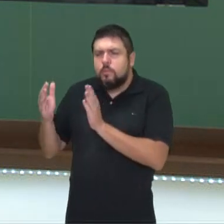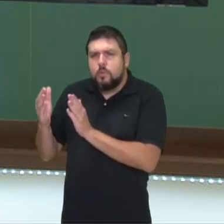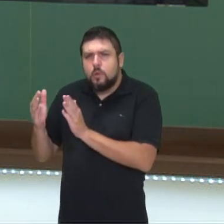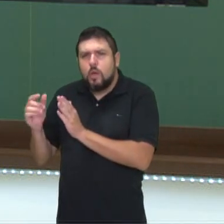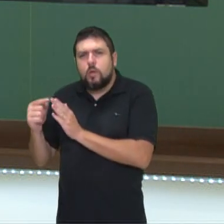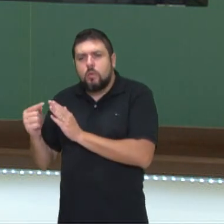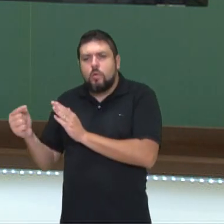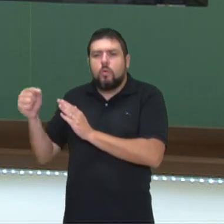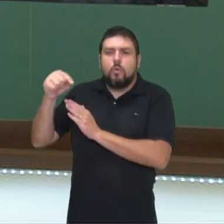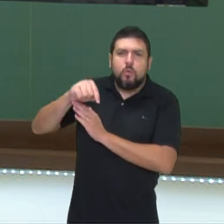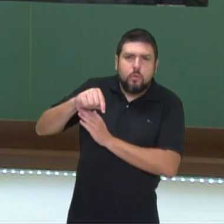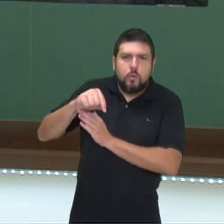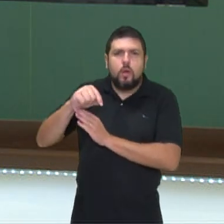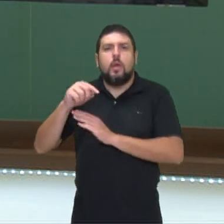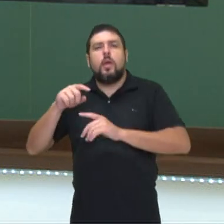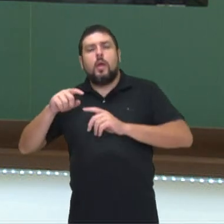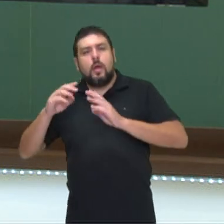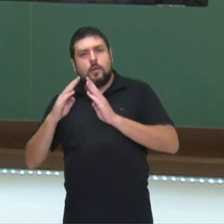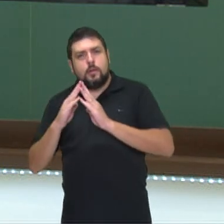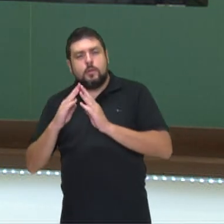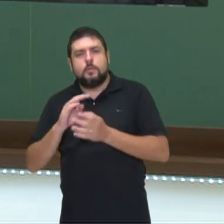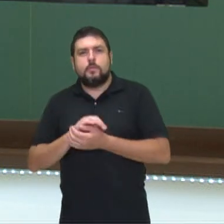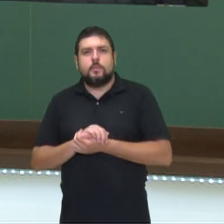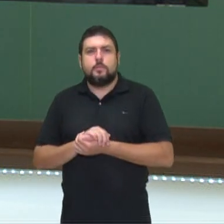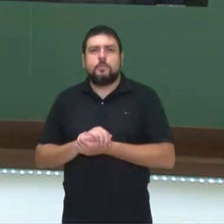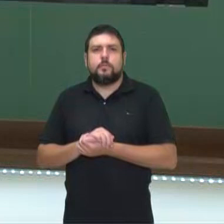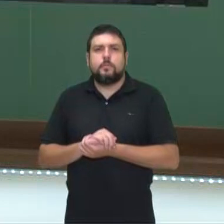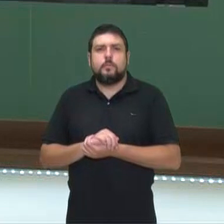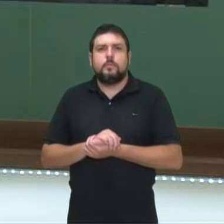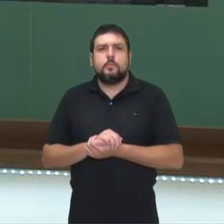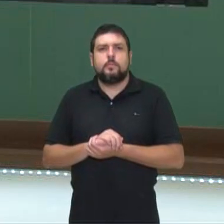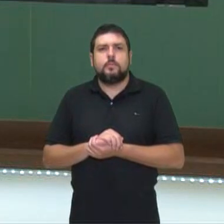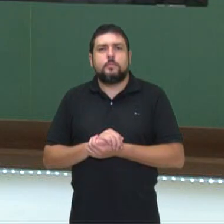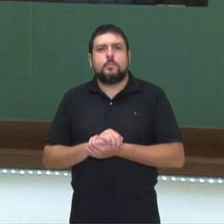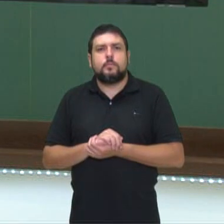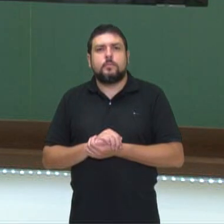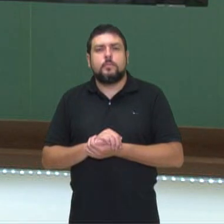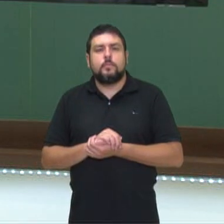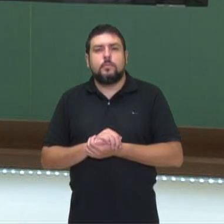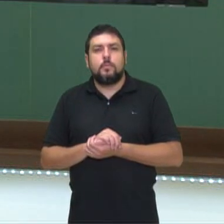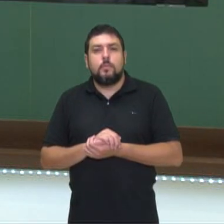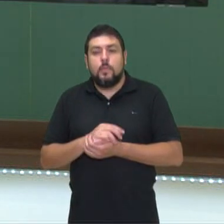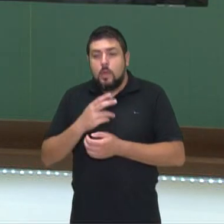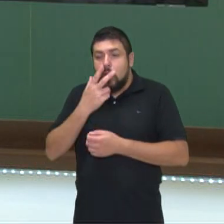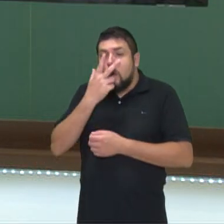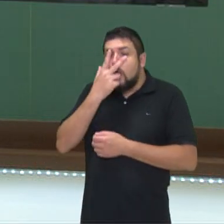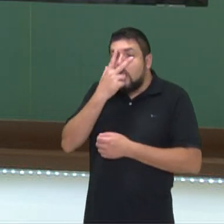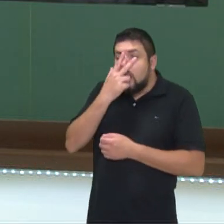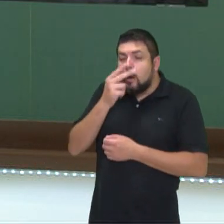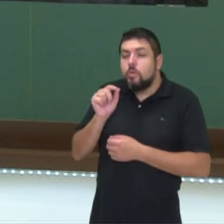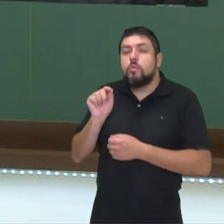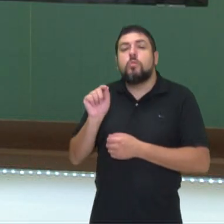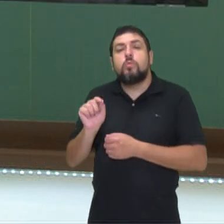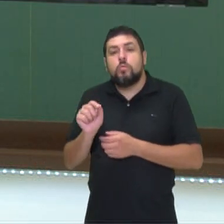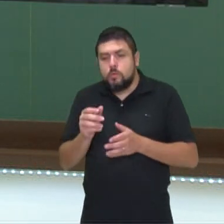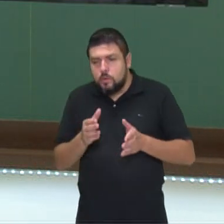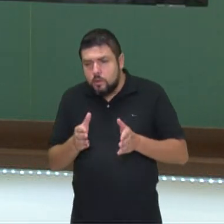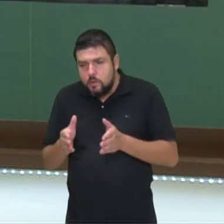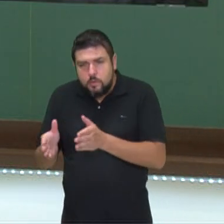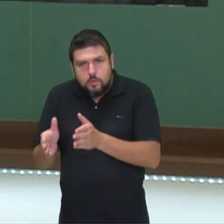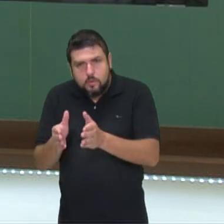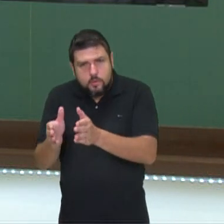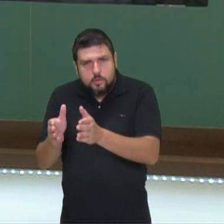sim, predicativo do objeto. Mesma coisa na seguinte, achou o caminho. O caminho completou o verbo, objeto do